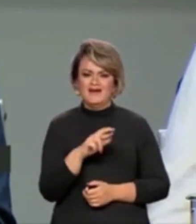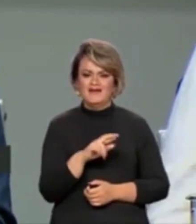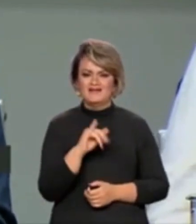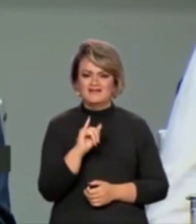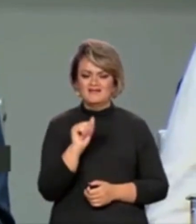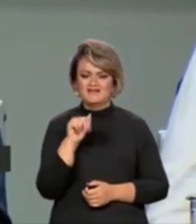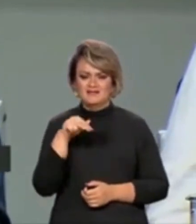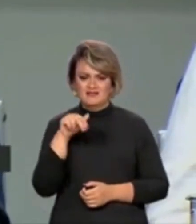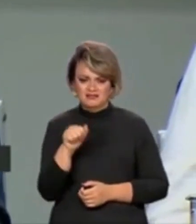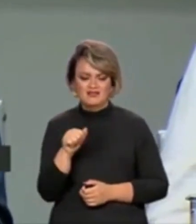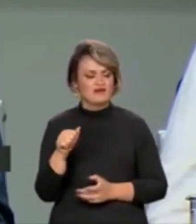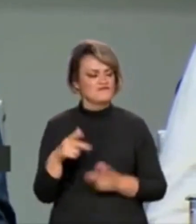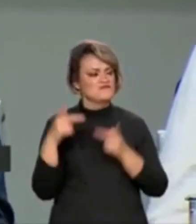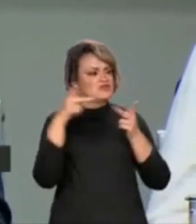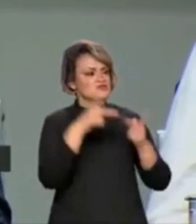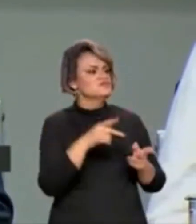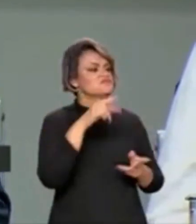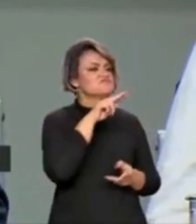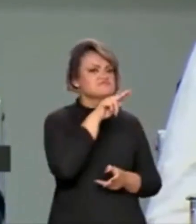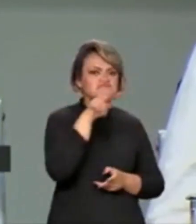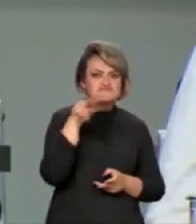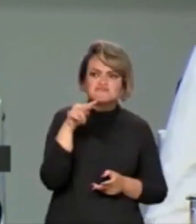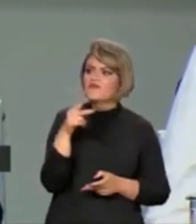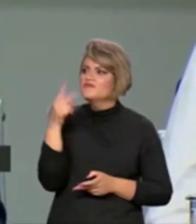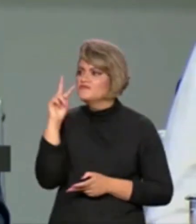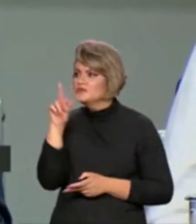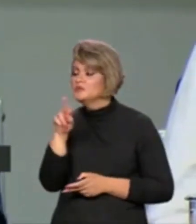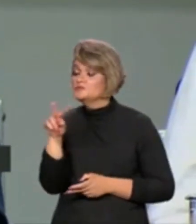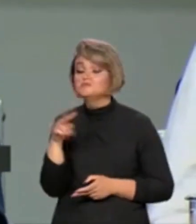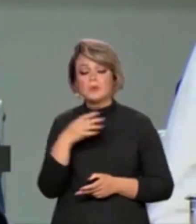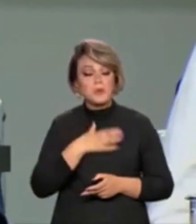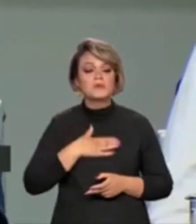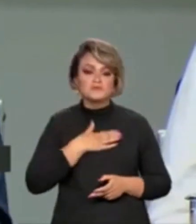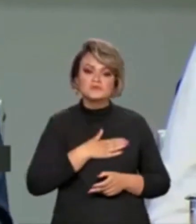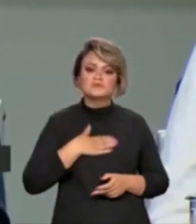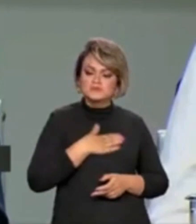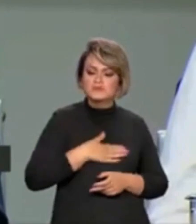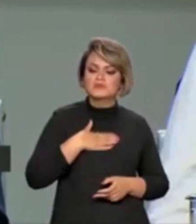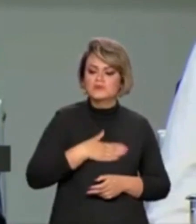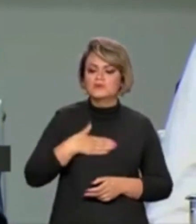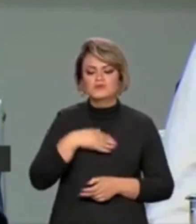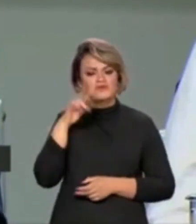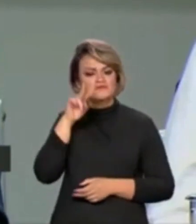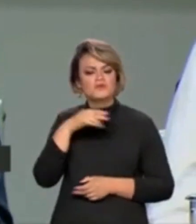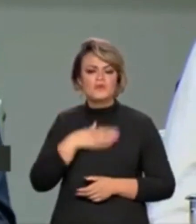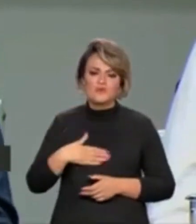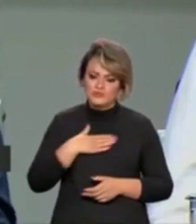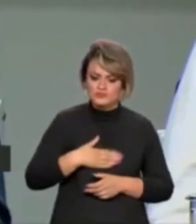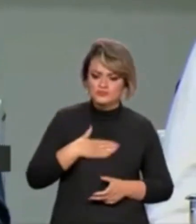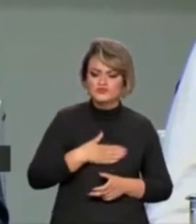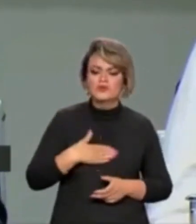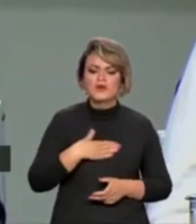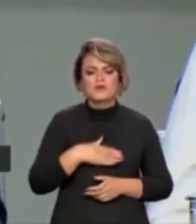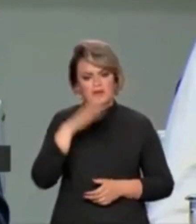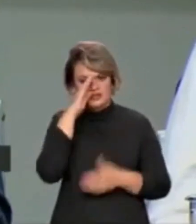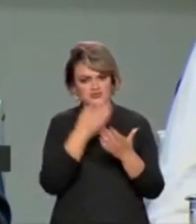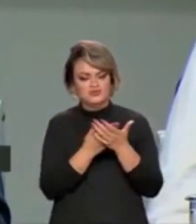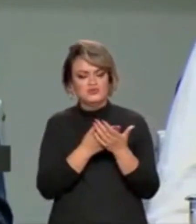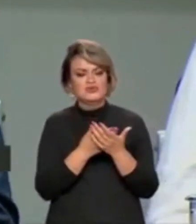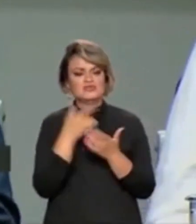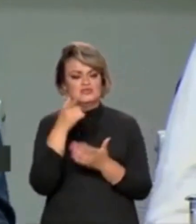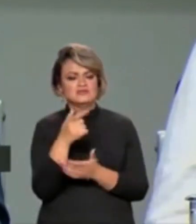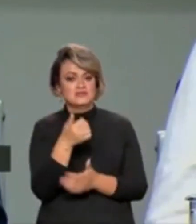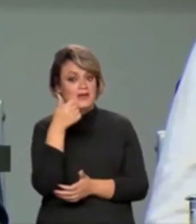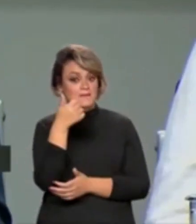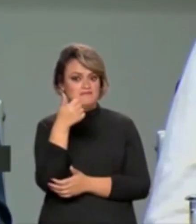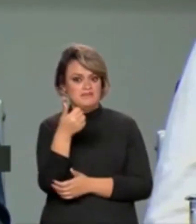conheceu também detalhes do plano e saiu daqui muito entusiasmada com o que presenciou. Eu penso que isso está